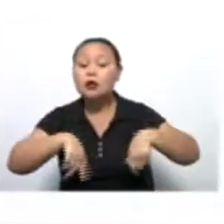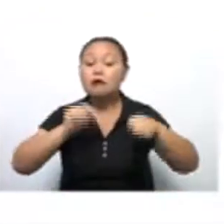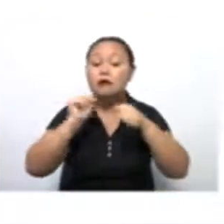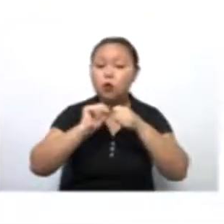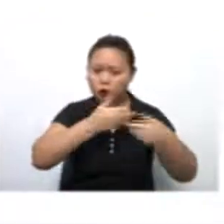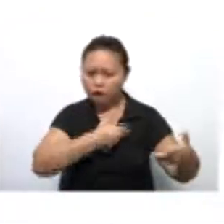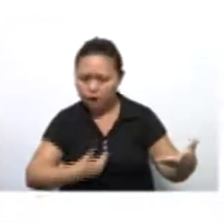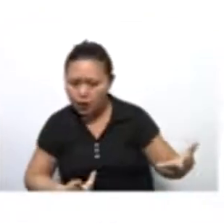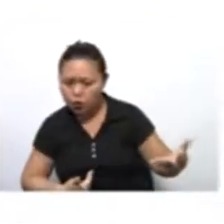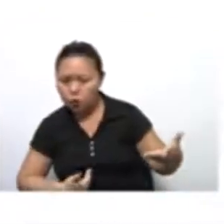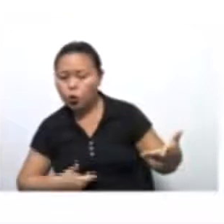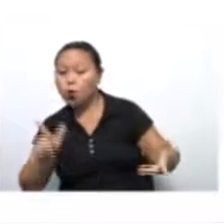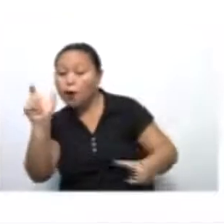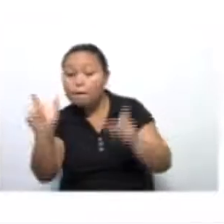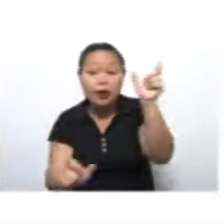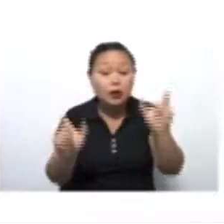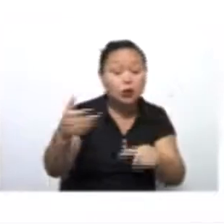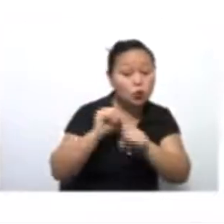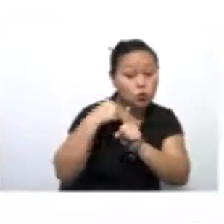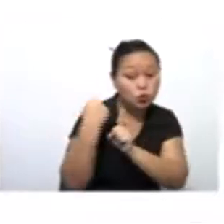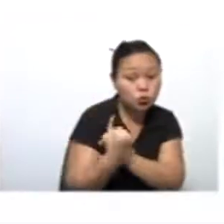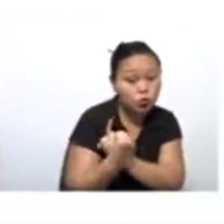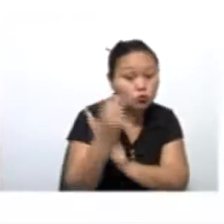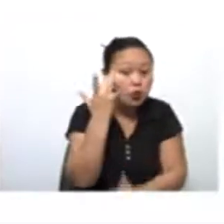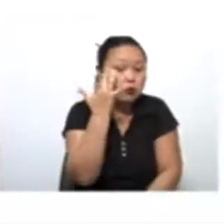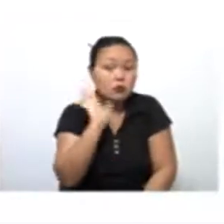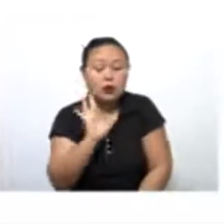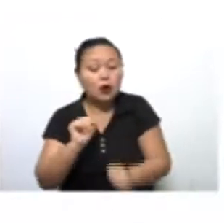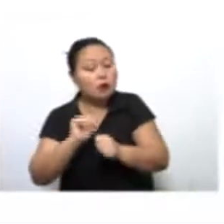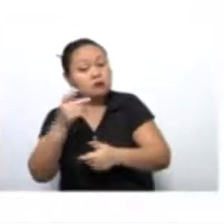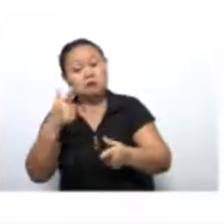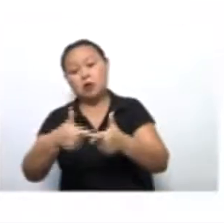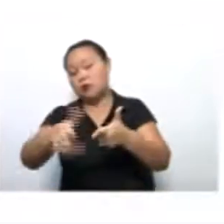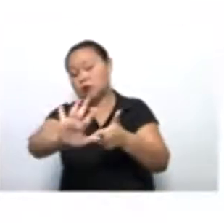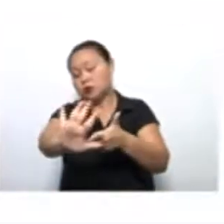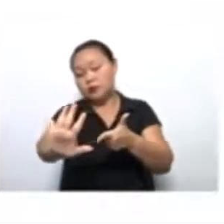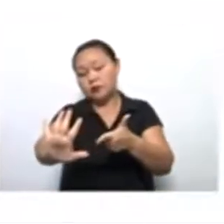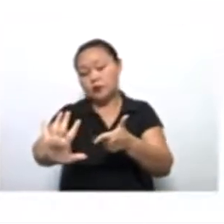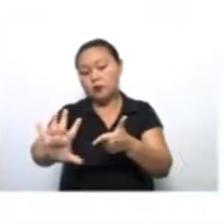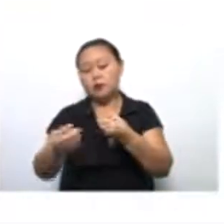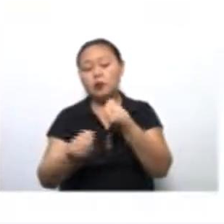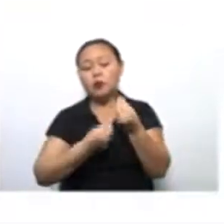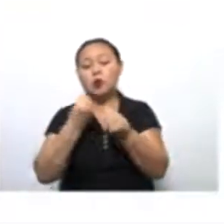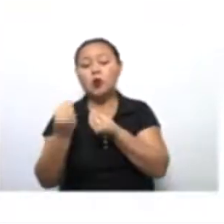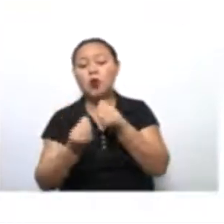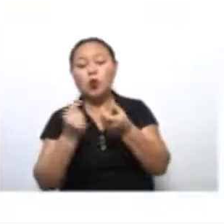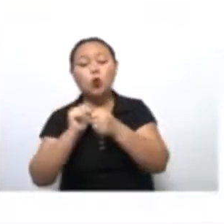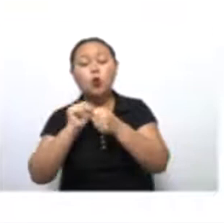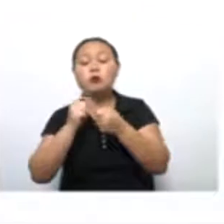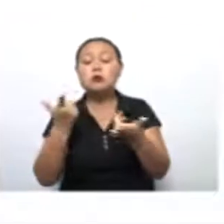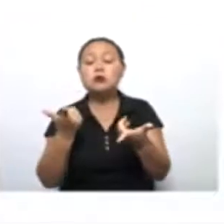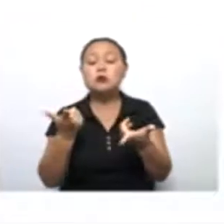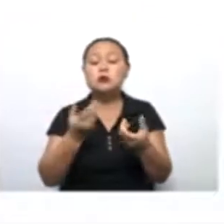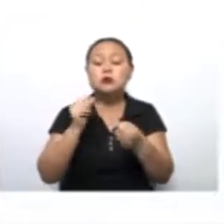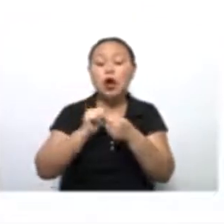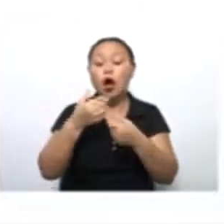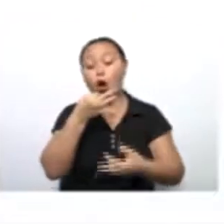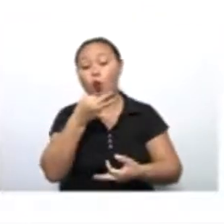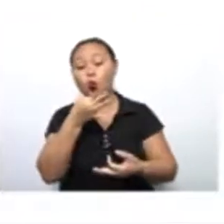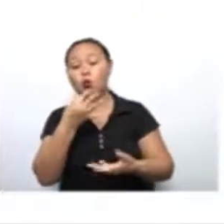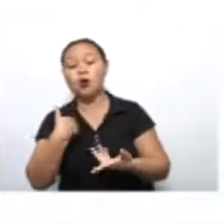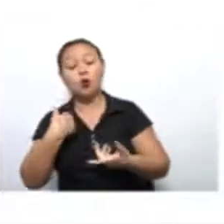para o que você vai falar. Uma citação. Citação é show. Você precisa saber de tudo. Um pouco, claro, né? Uma citação do